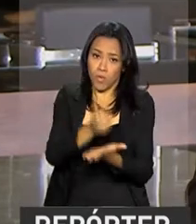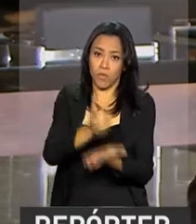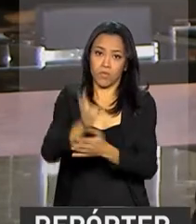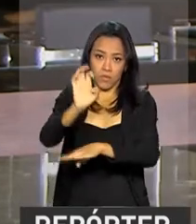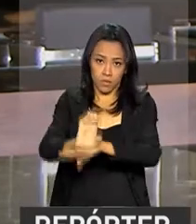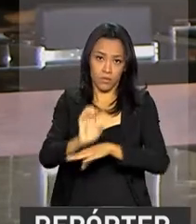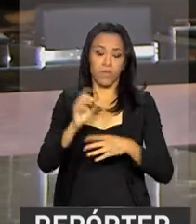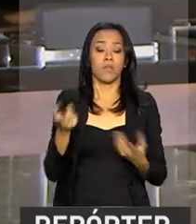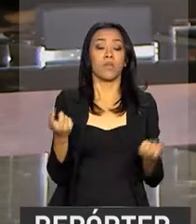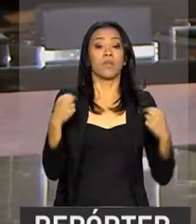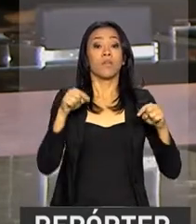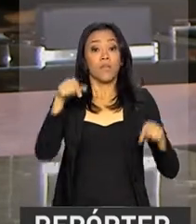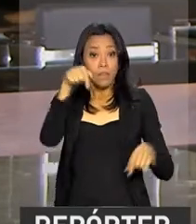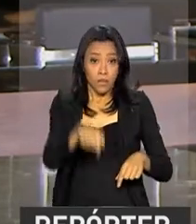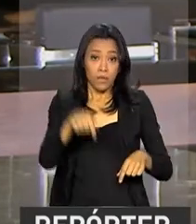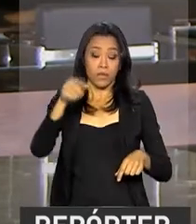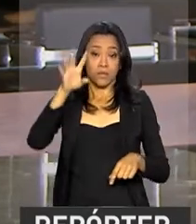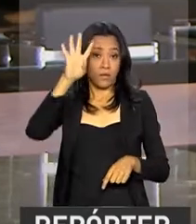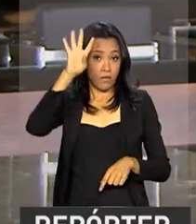quarta-feira